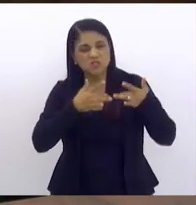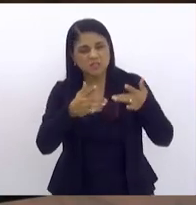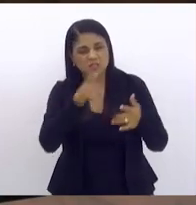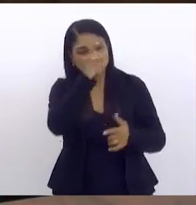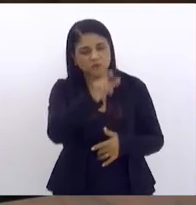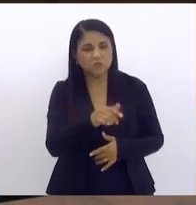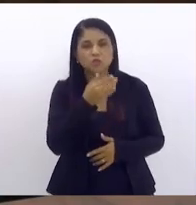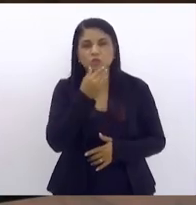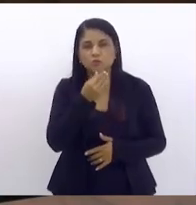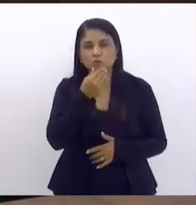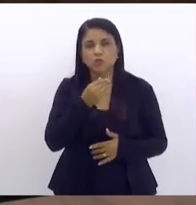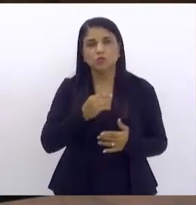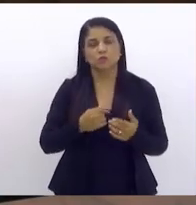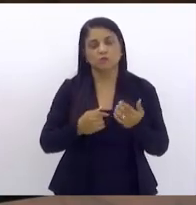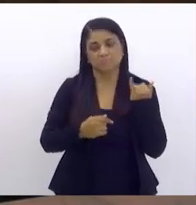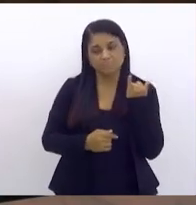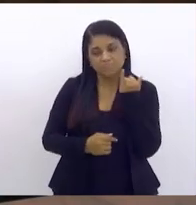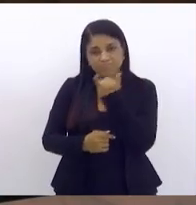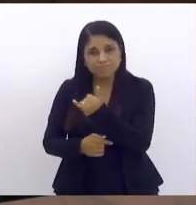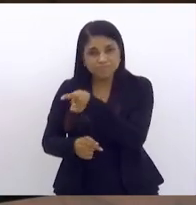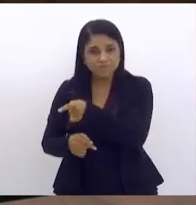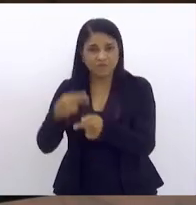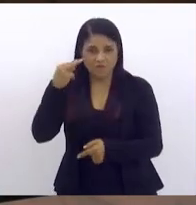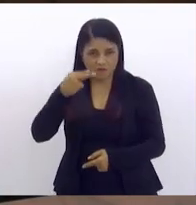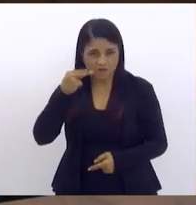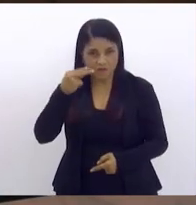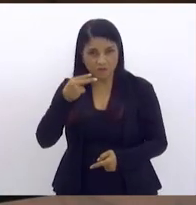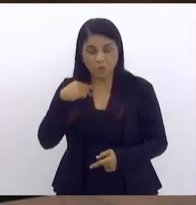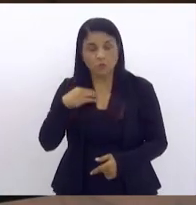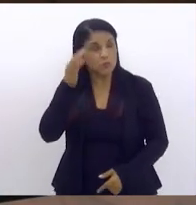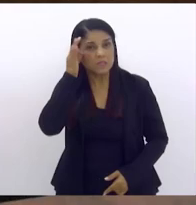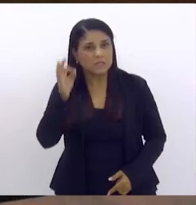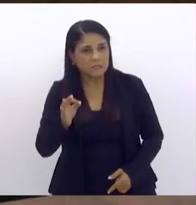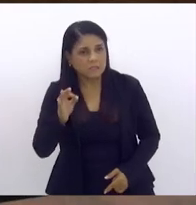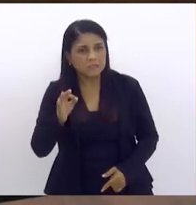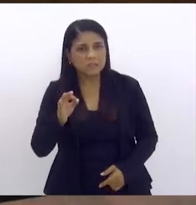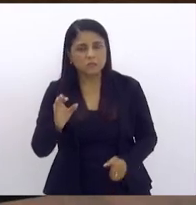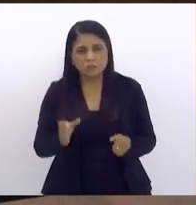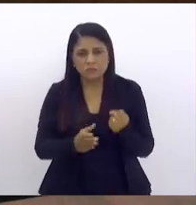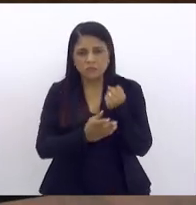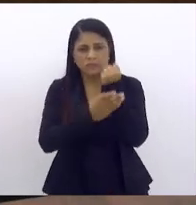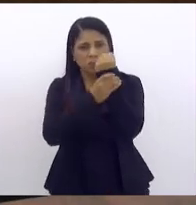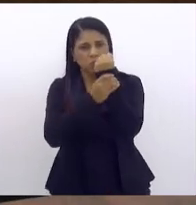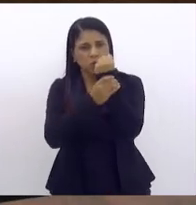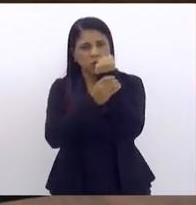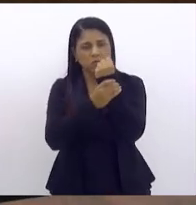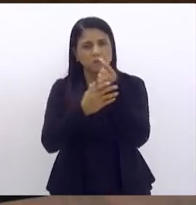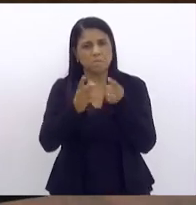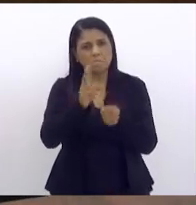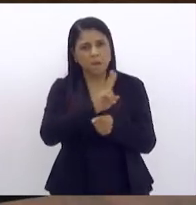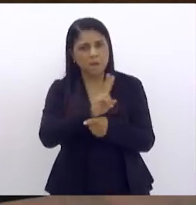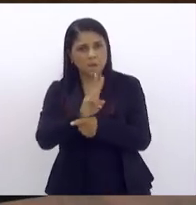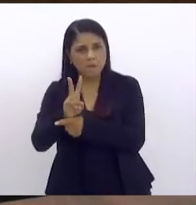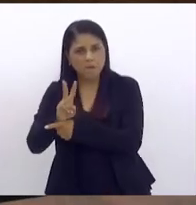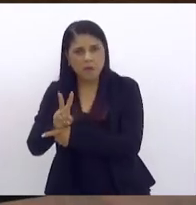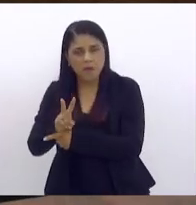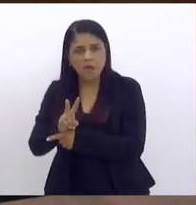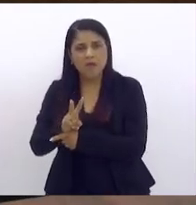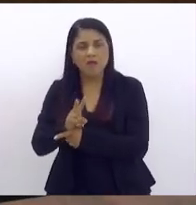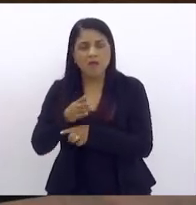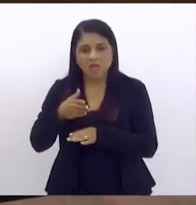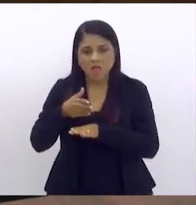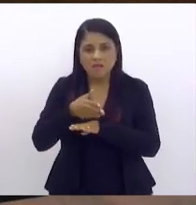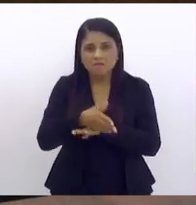torcedor, dizer que eu não entendi por que que o segurança presente teve que entrar naquele